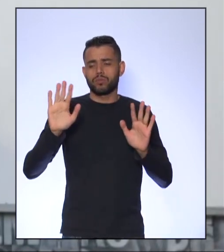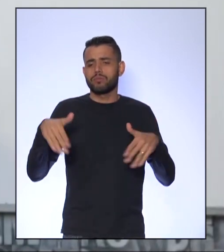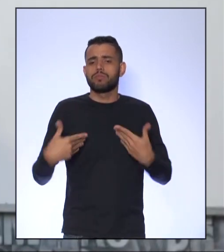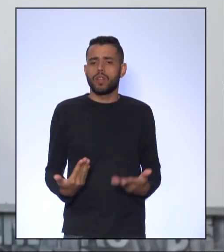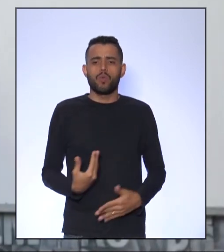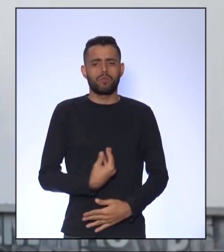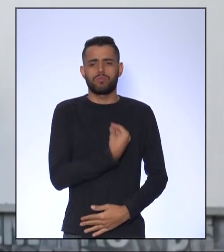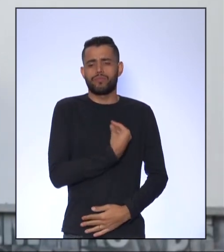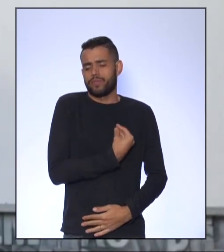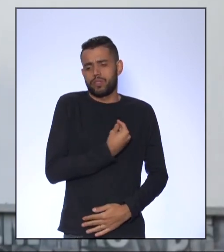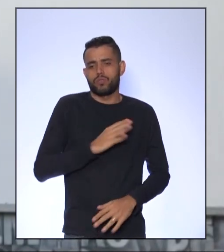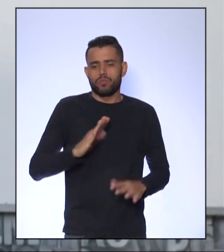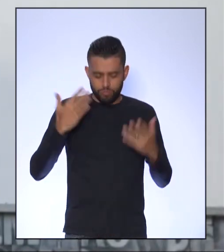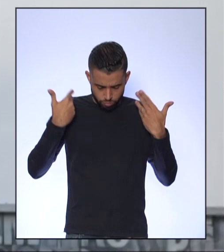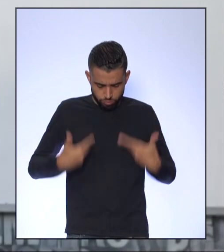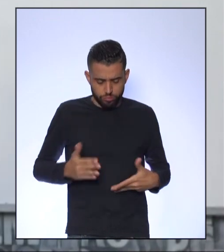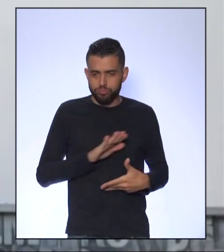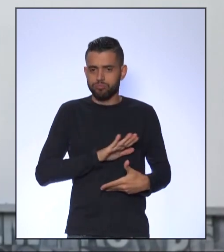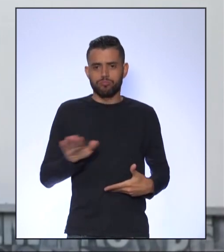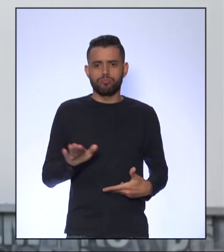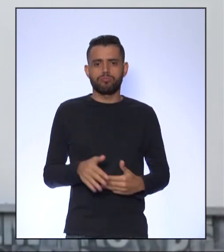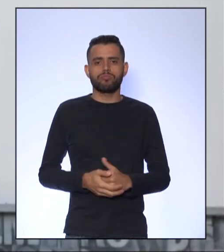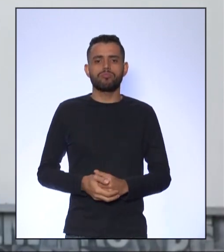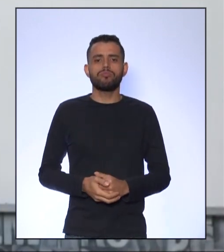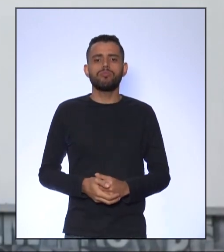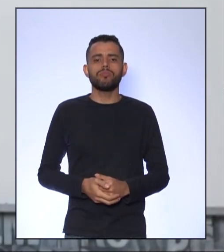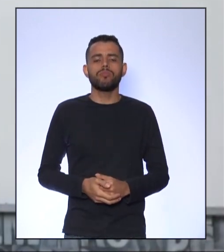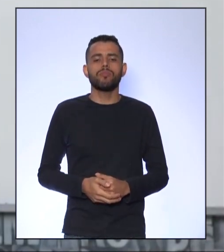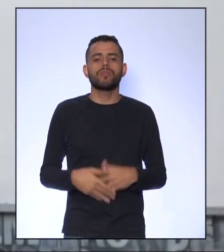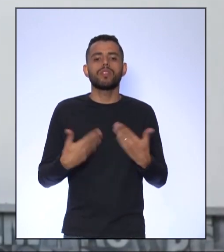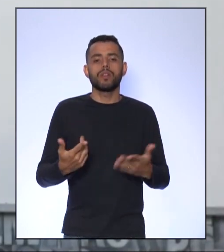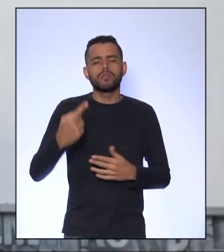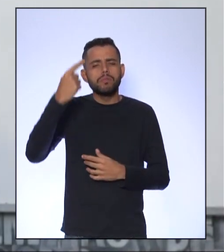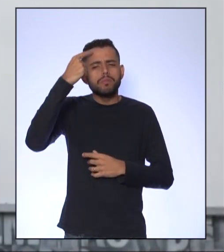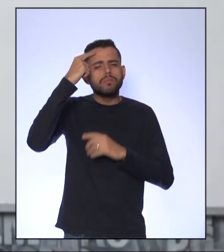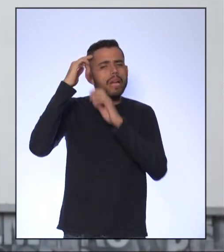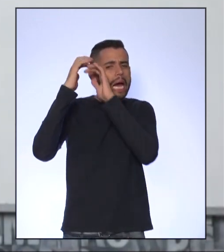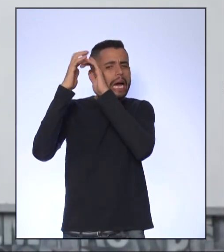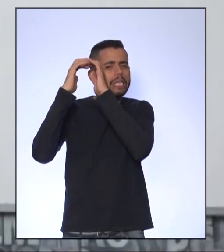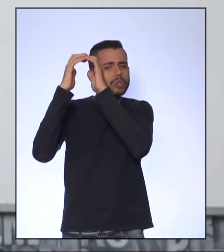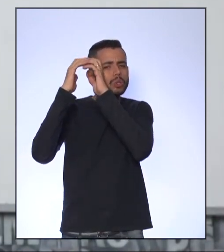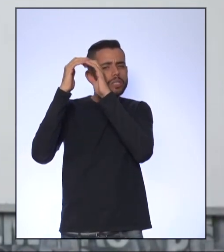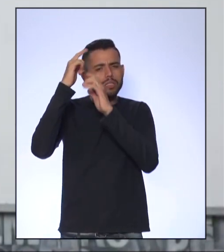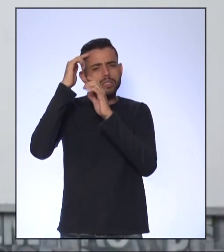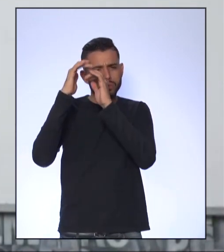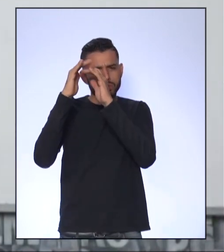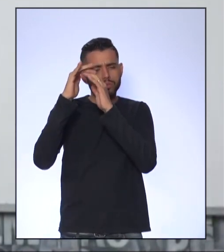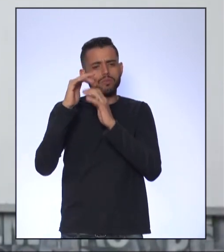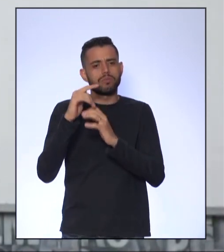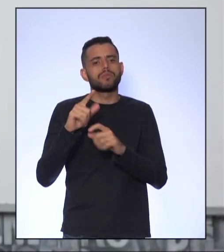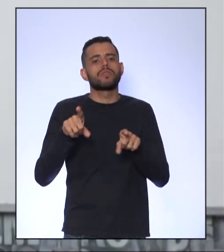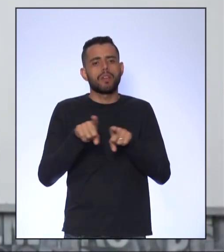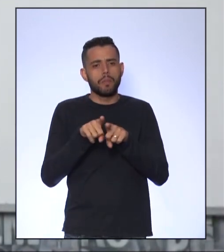interessante. Dentro deste racionalismo, nós teremos também